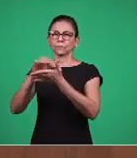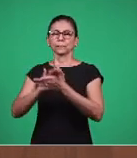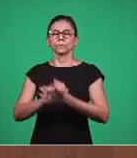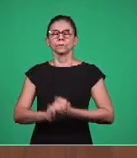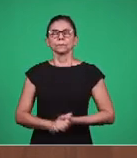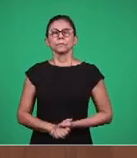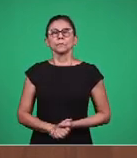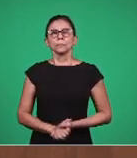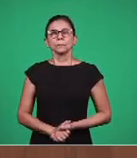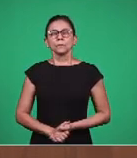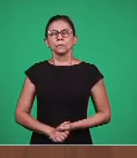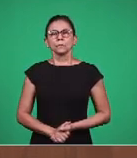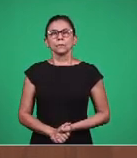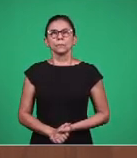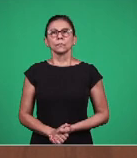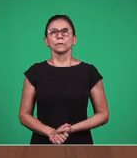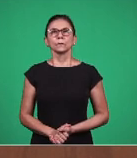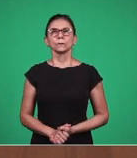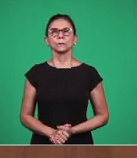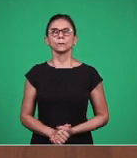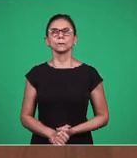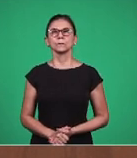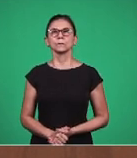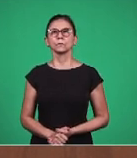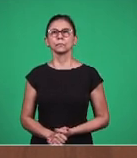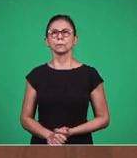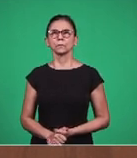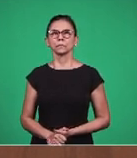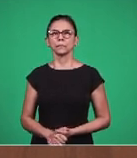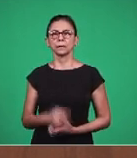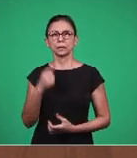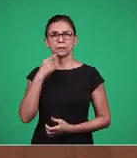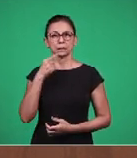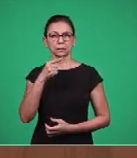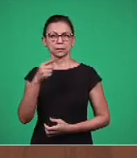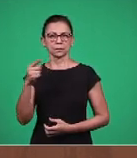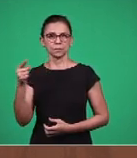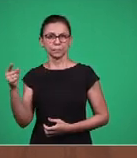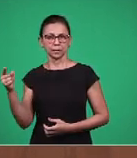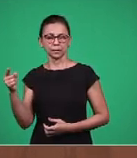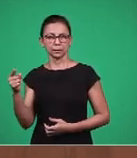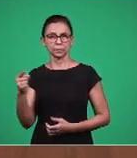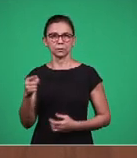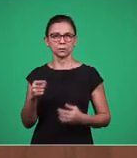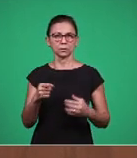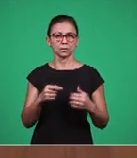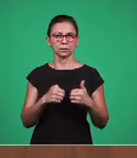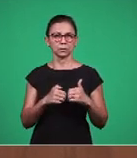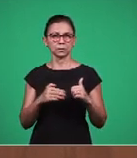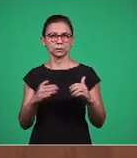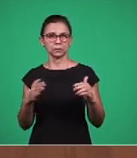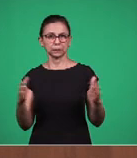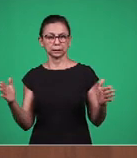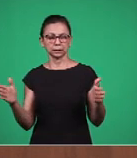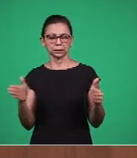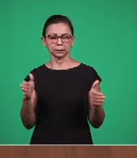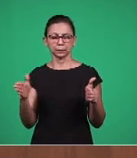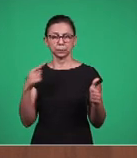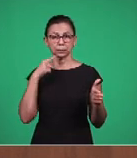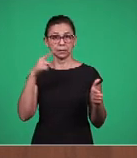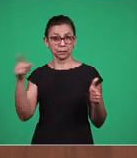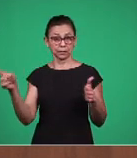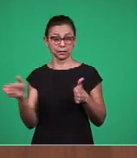Amados, estamos começando essa semana e daí, durante todo esse período, as